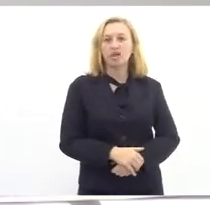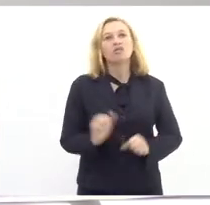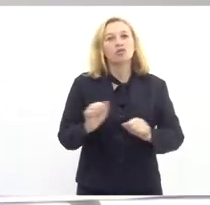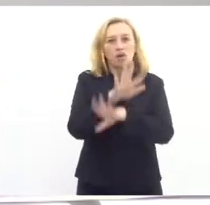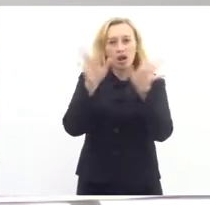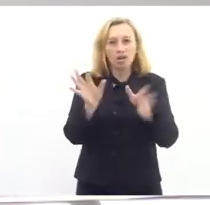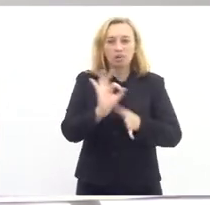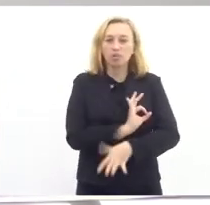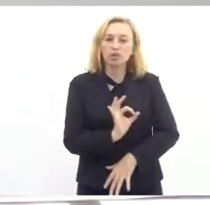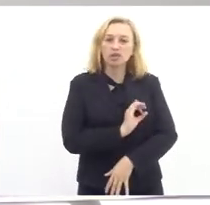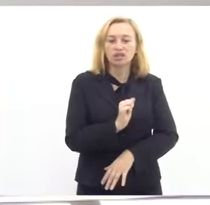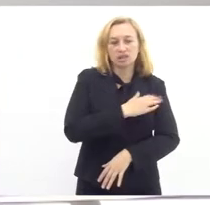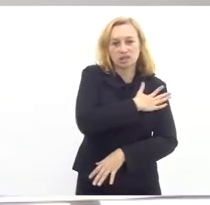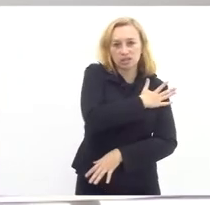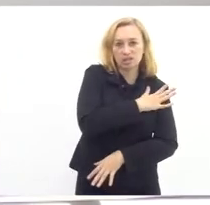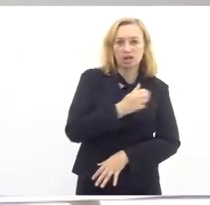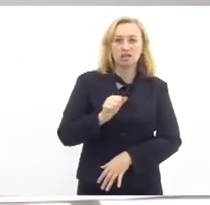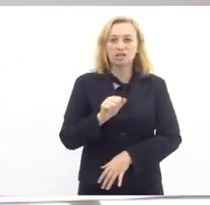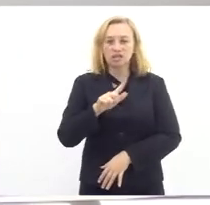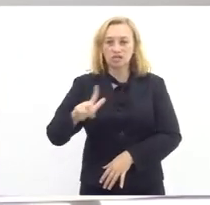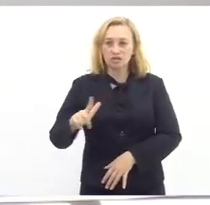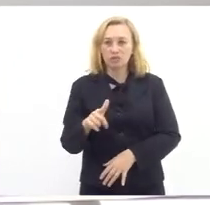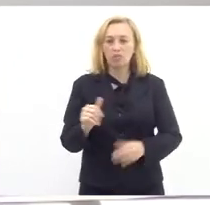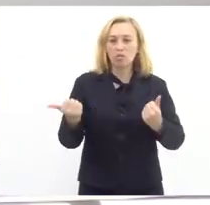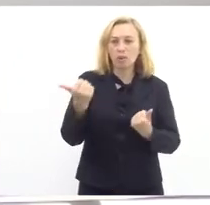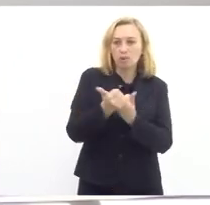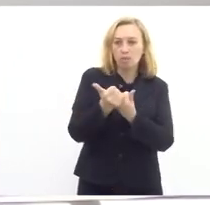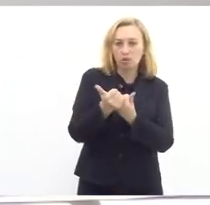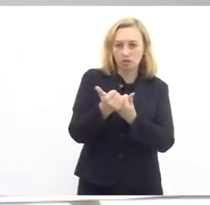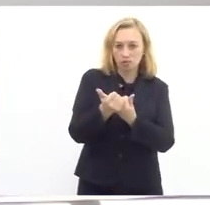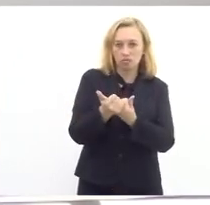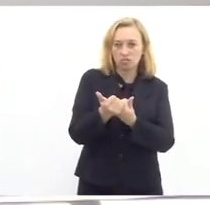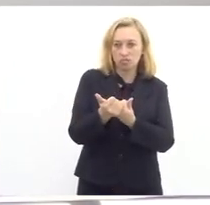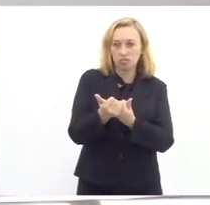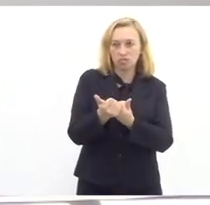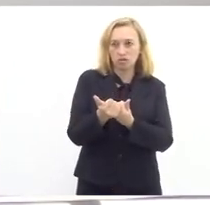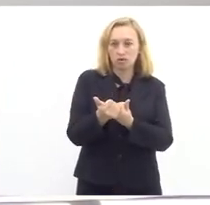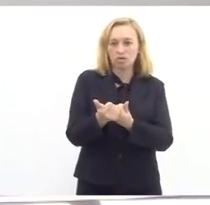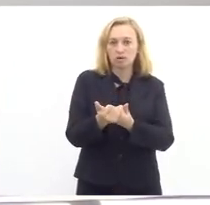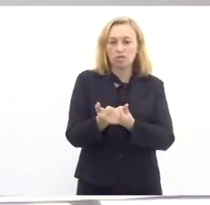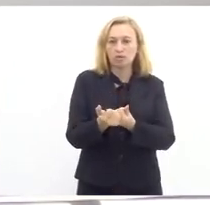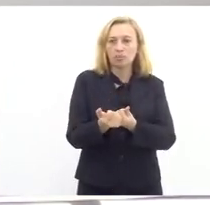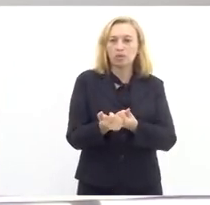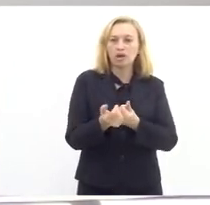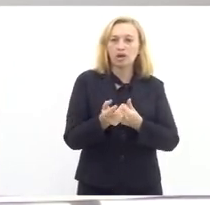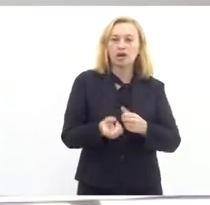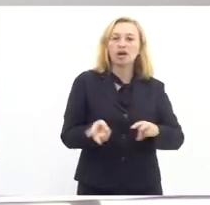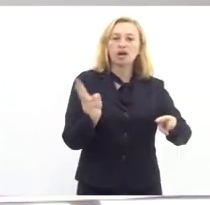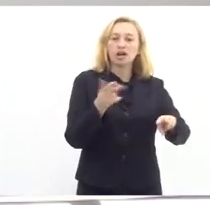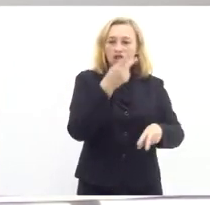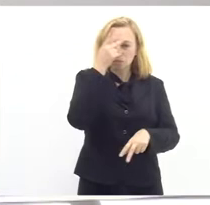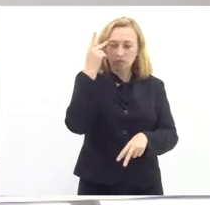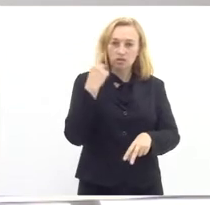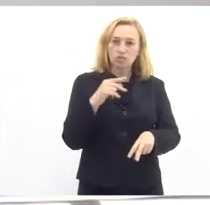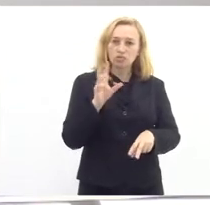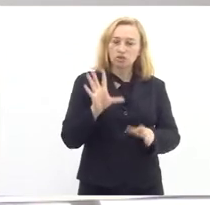que a Polícia Militar e a Polícia Civil precisam de apoio e de ferramentas para manter os infratores presos, uma vez que a